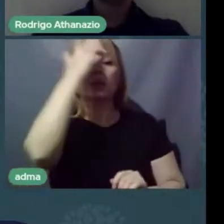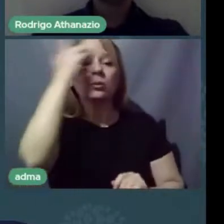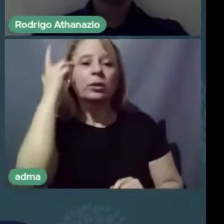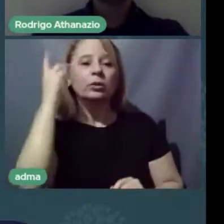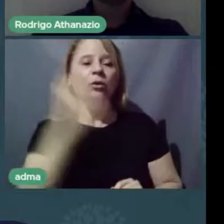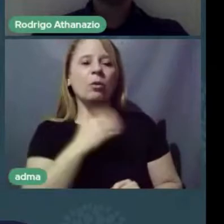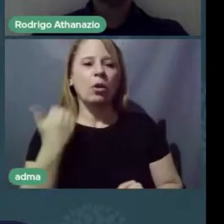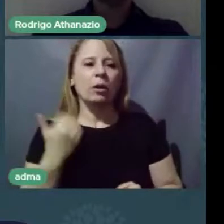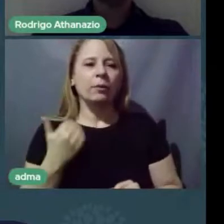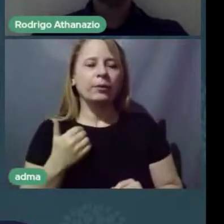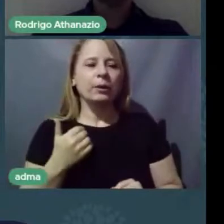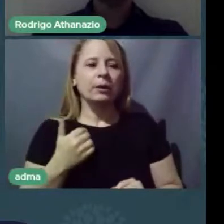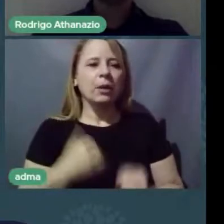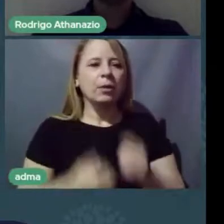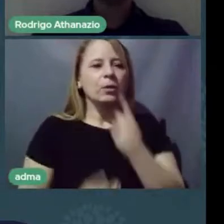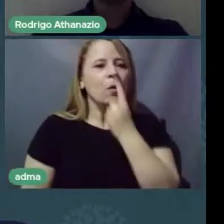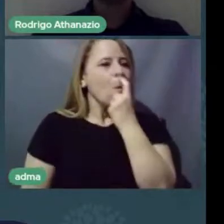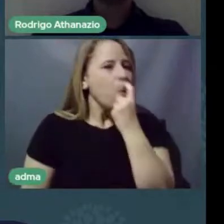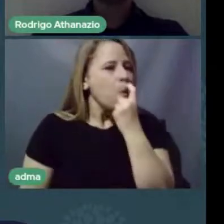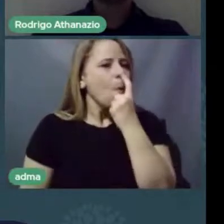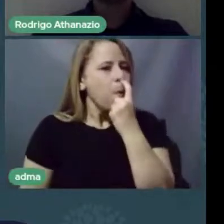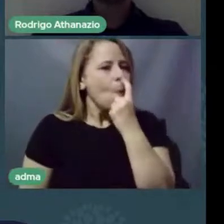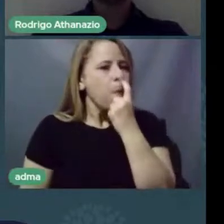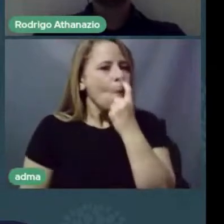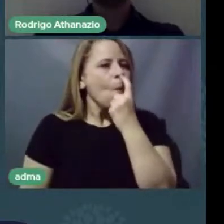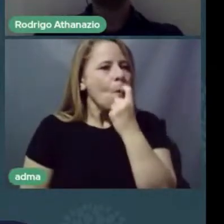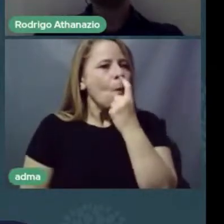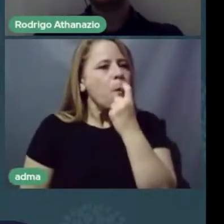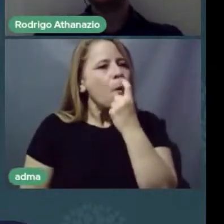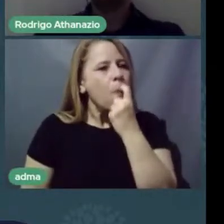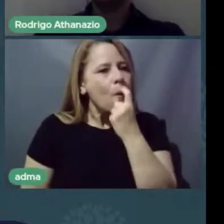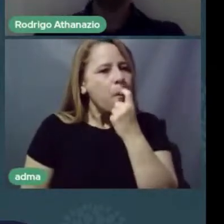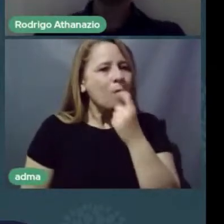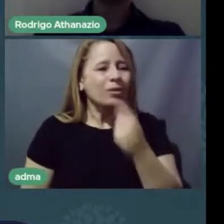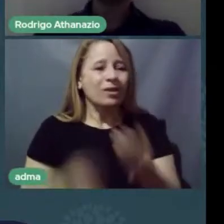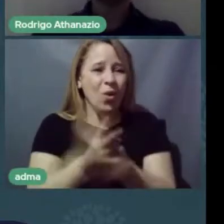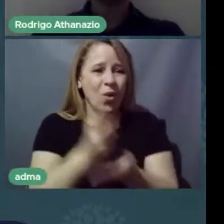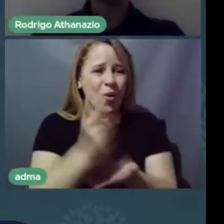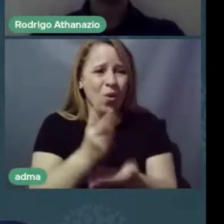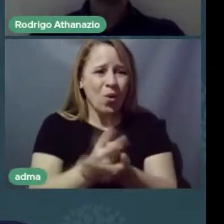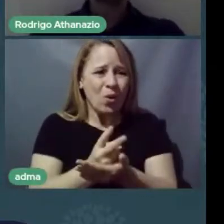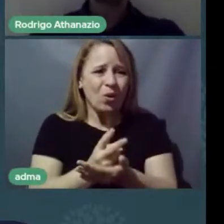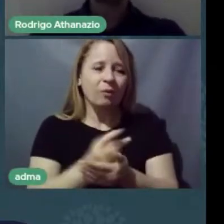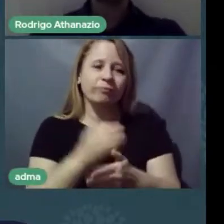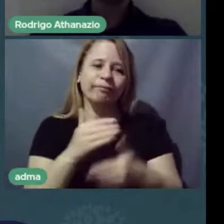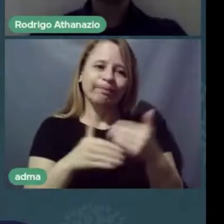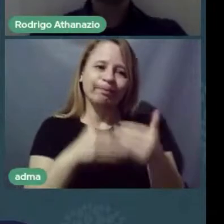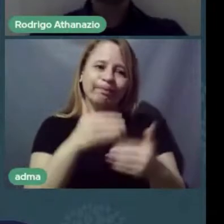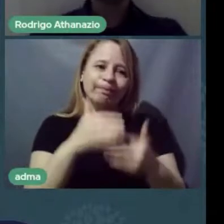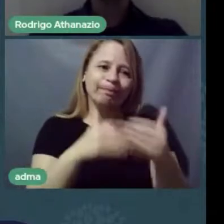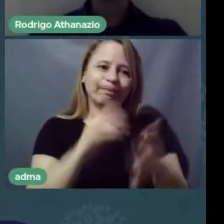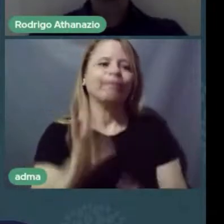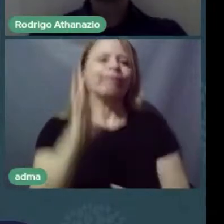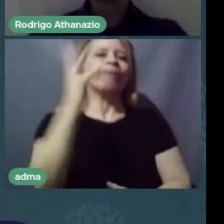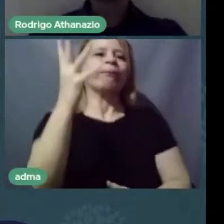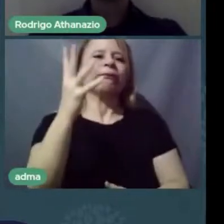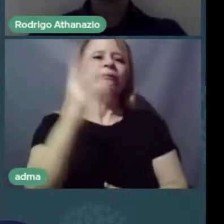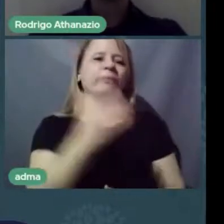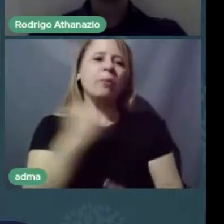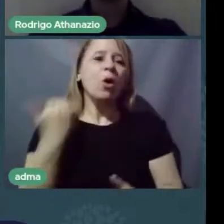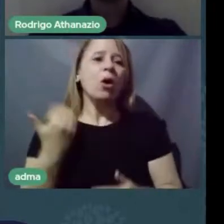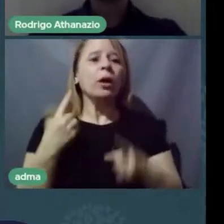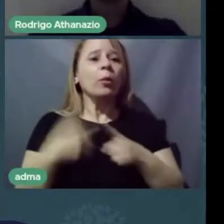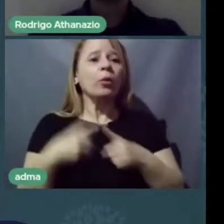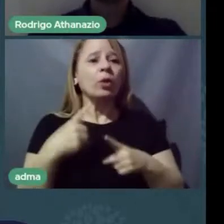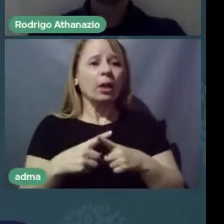uso de bombinha ao longo do ano, maior o risco desse paciente acabar falecendo pela asma ao longo dos anos. Por quê? Isso mostra que o